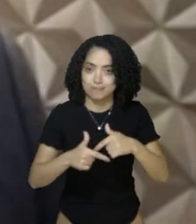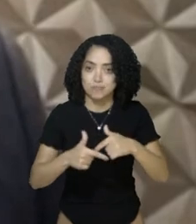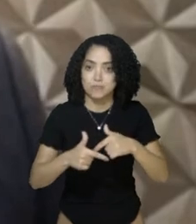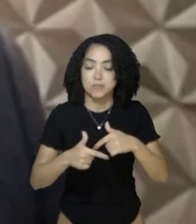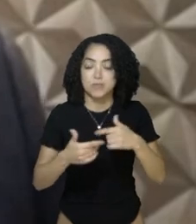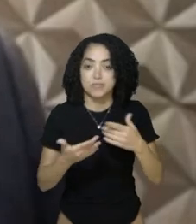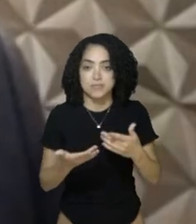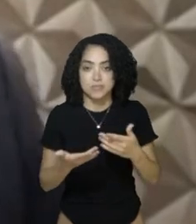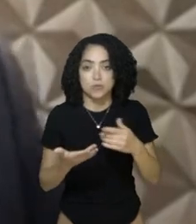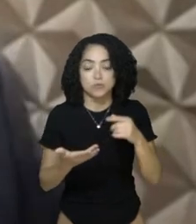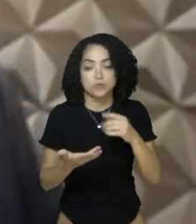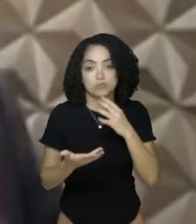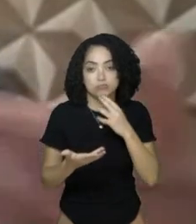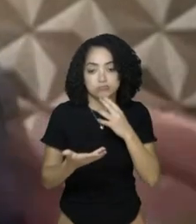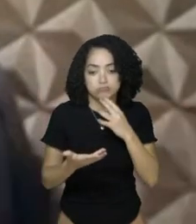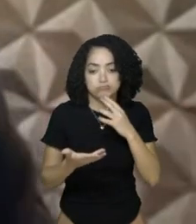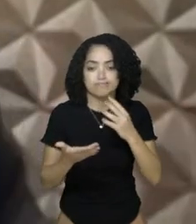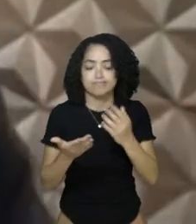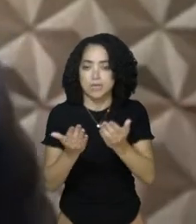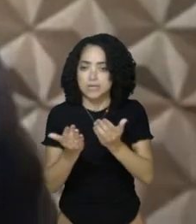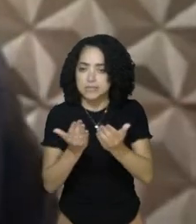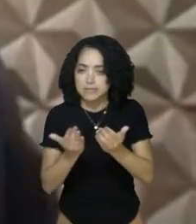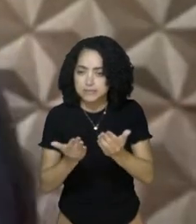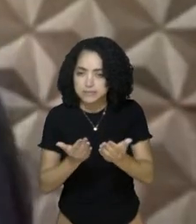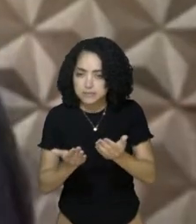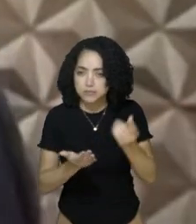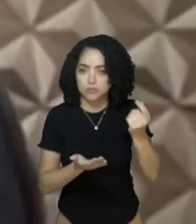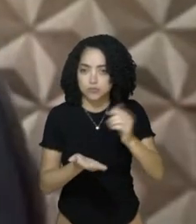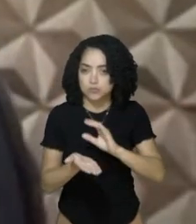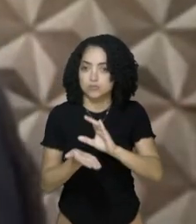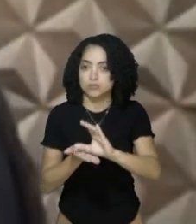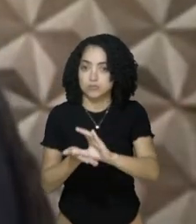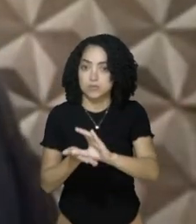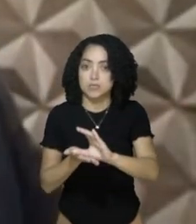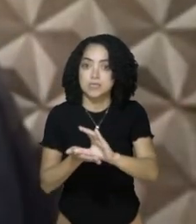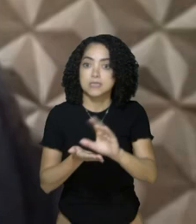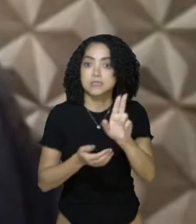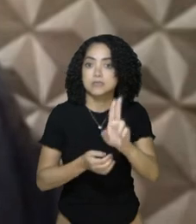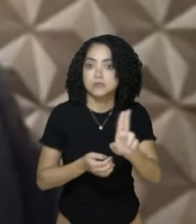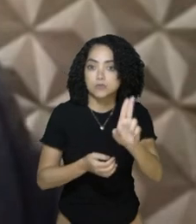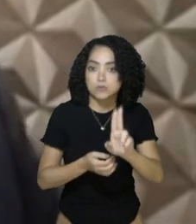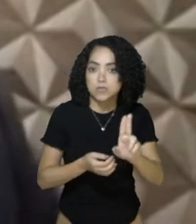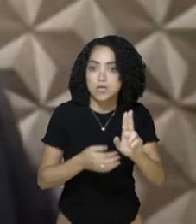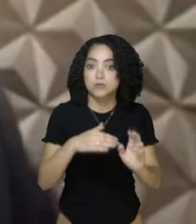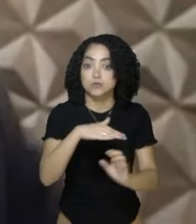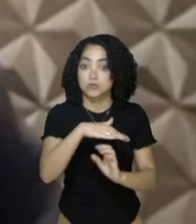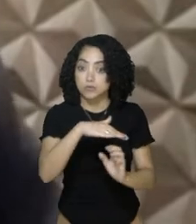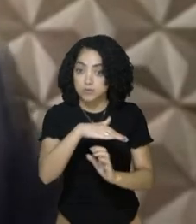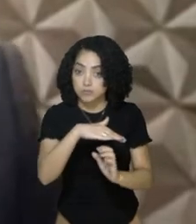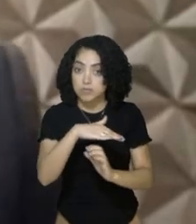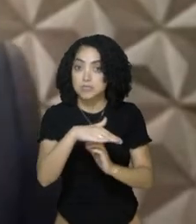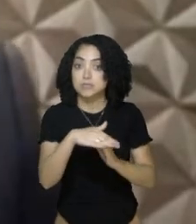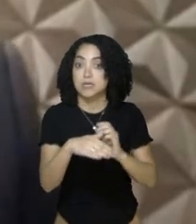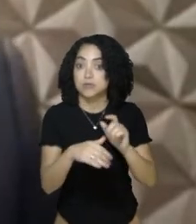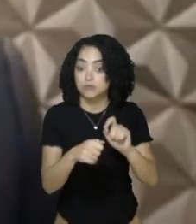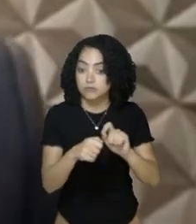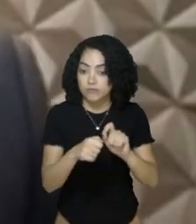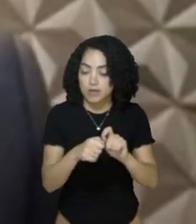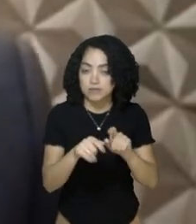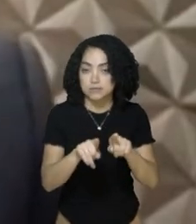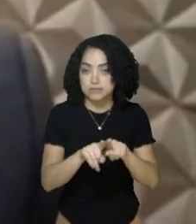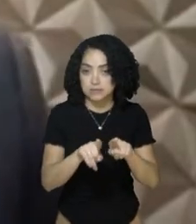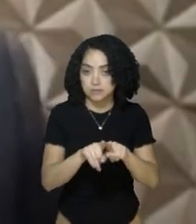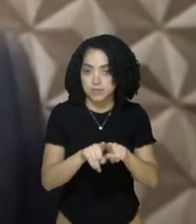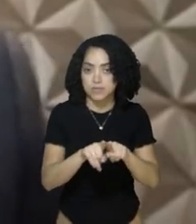conhecimento desse projeto e analisando alguns dos investimentos que são utilizados, que os empresários fazem no sistema penitenciário,